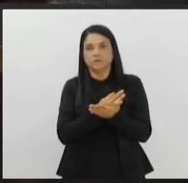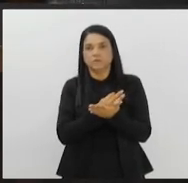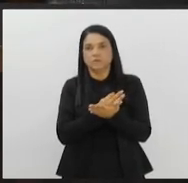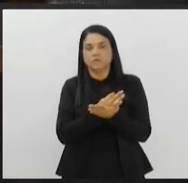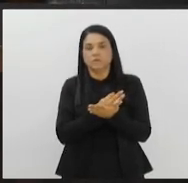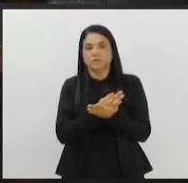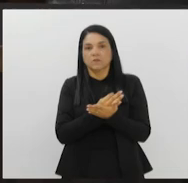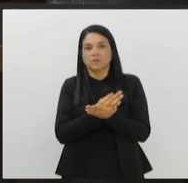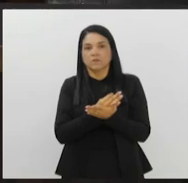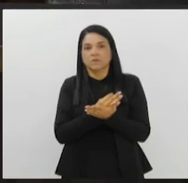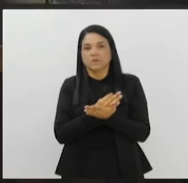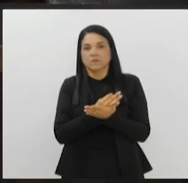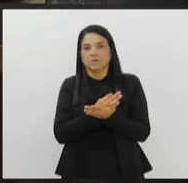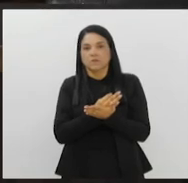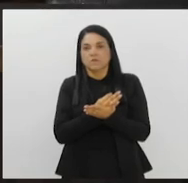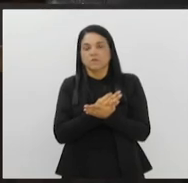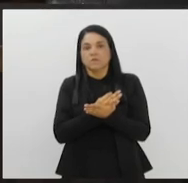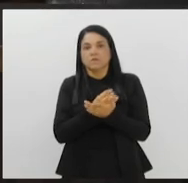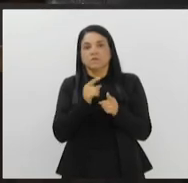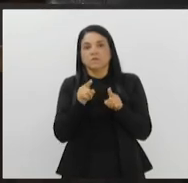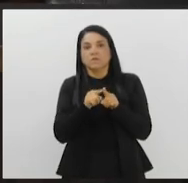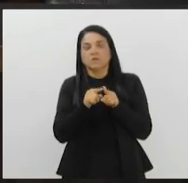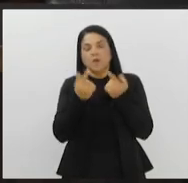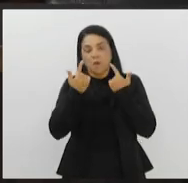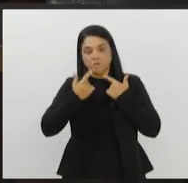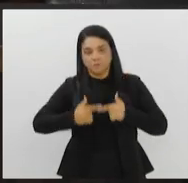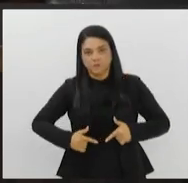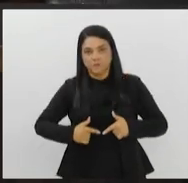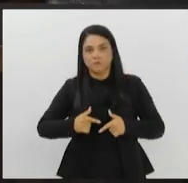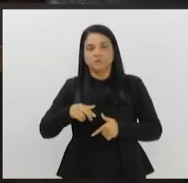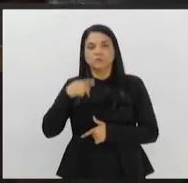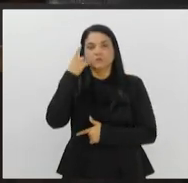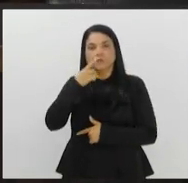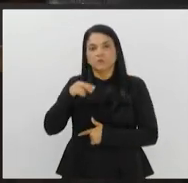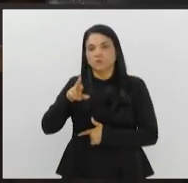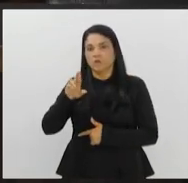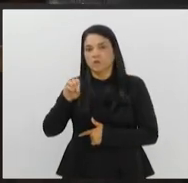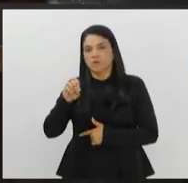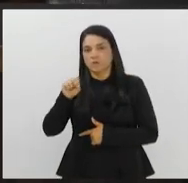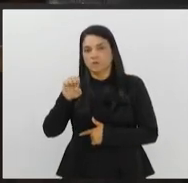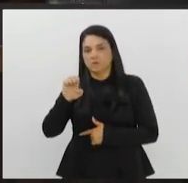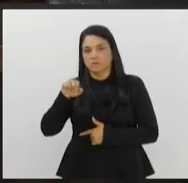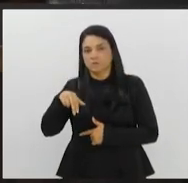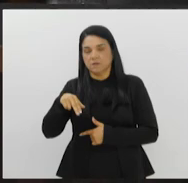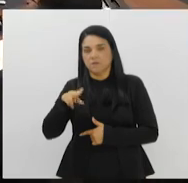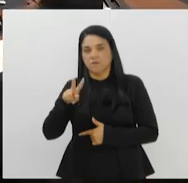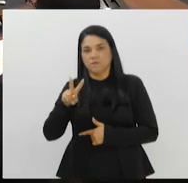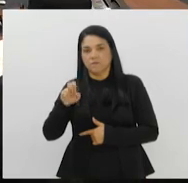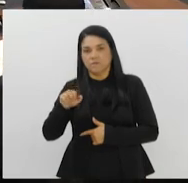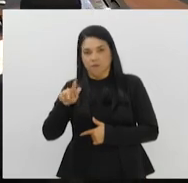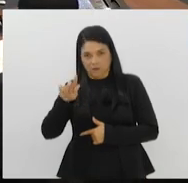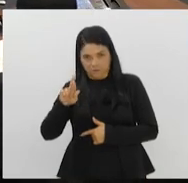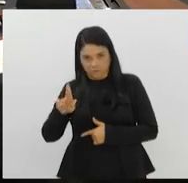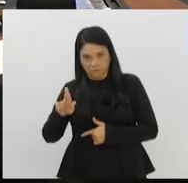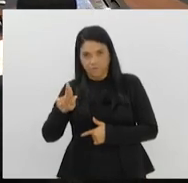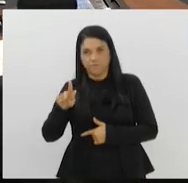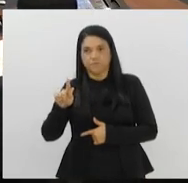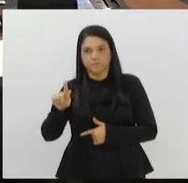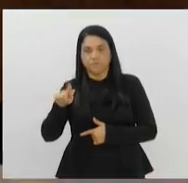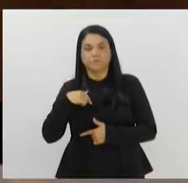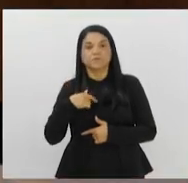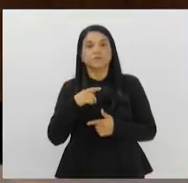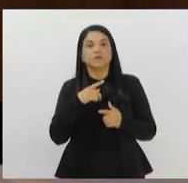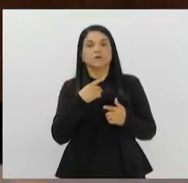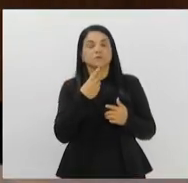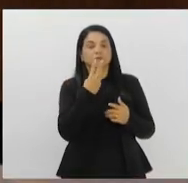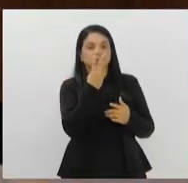Com abstenção do deputado Rosenberg Reis. Deputado Luiz, quer? Senhor presidente, terceiro